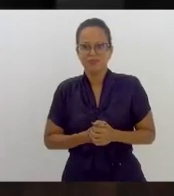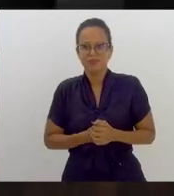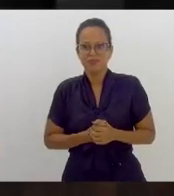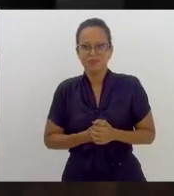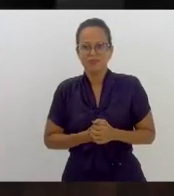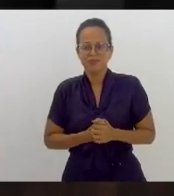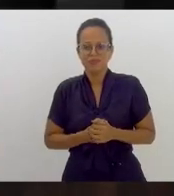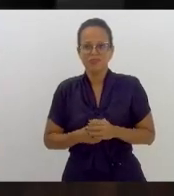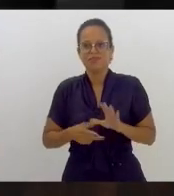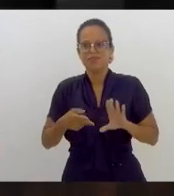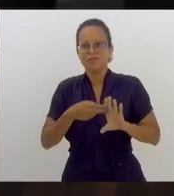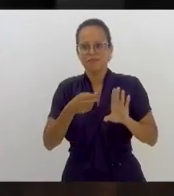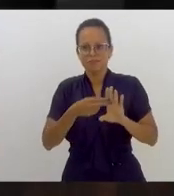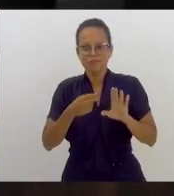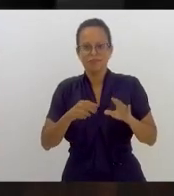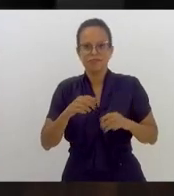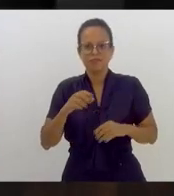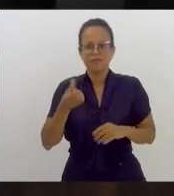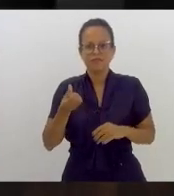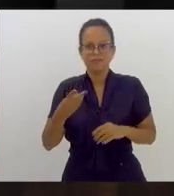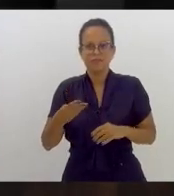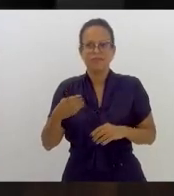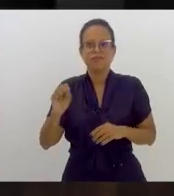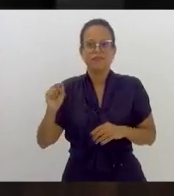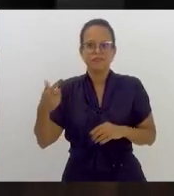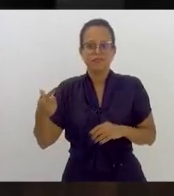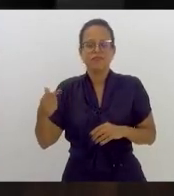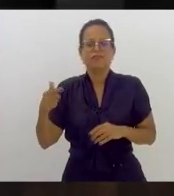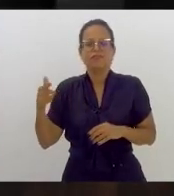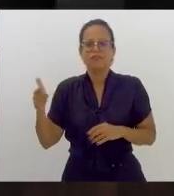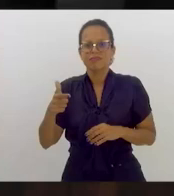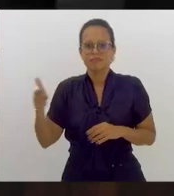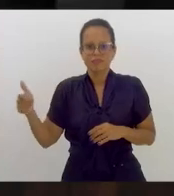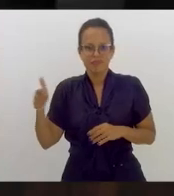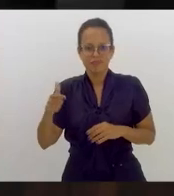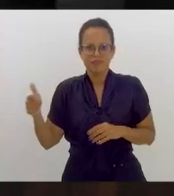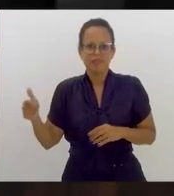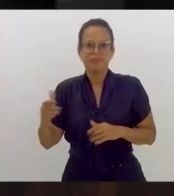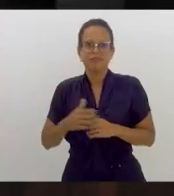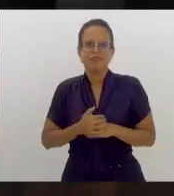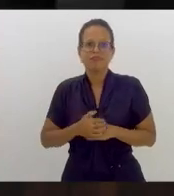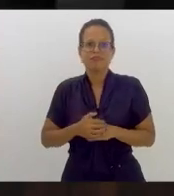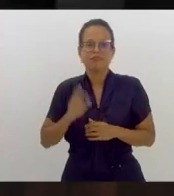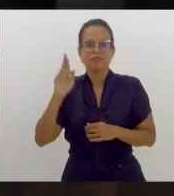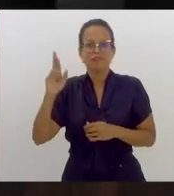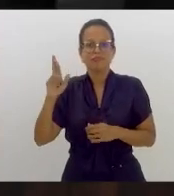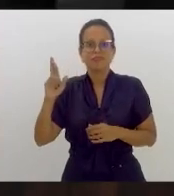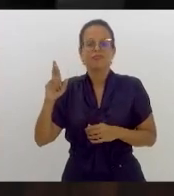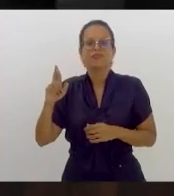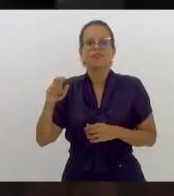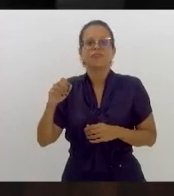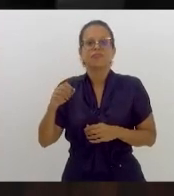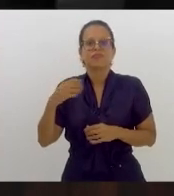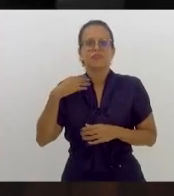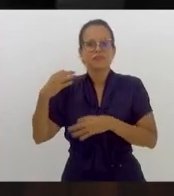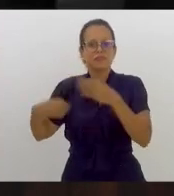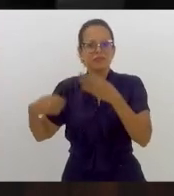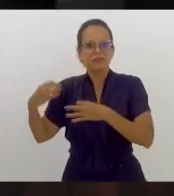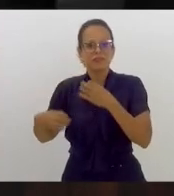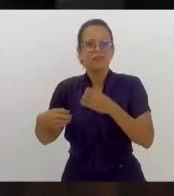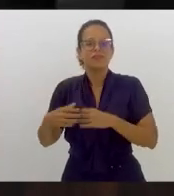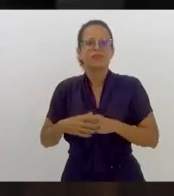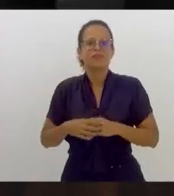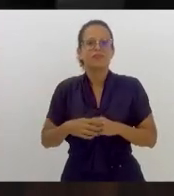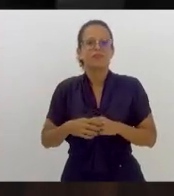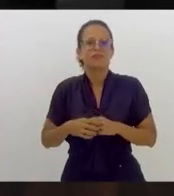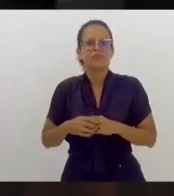veto parcial aposto ao projeto de lei 6387 de 22, de autoria do Poder Executivo, mensagem 3322, que